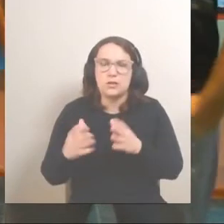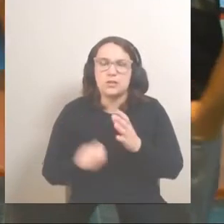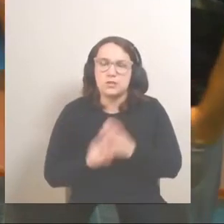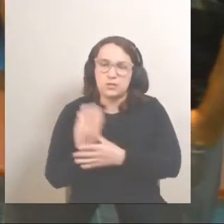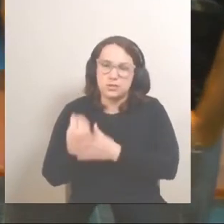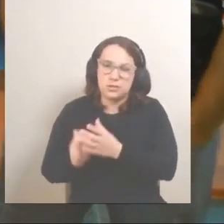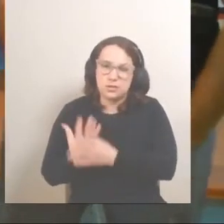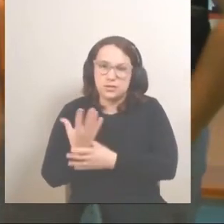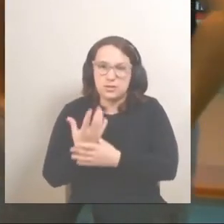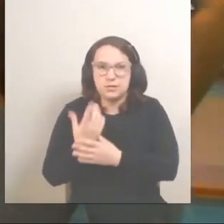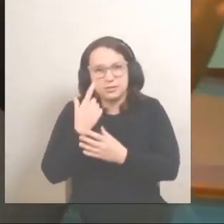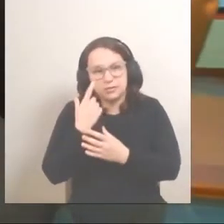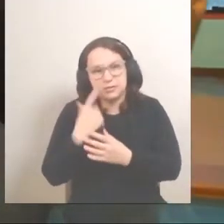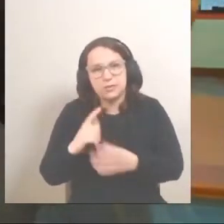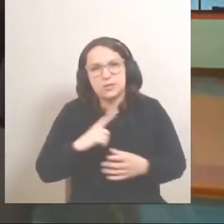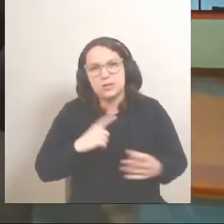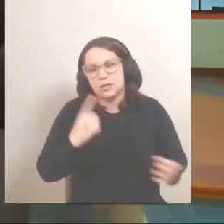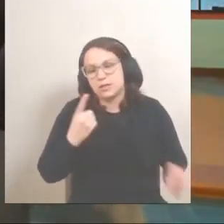instalações, possuindo